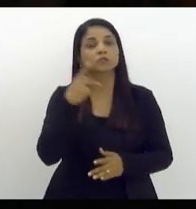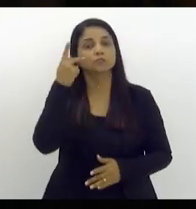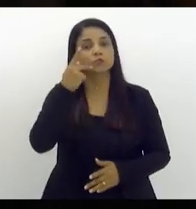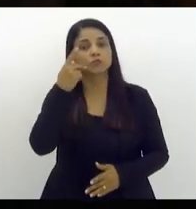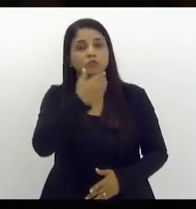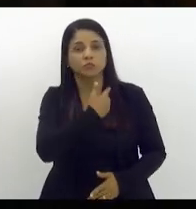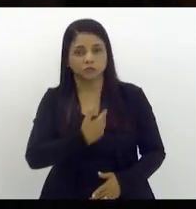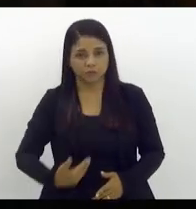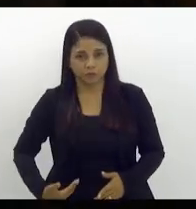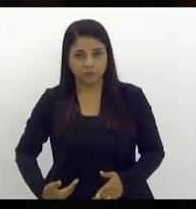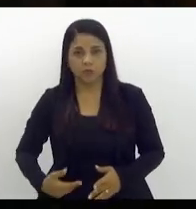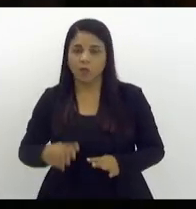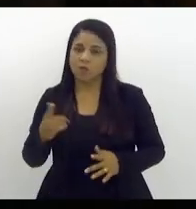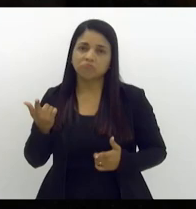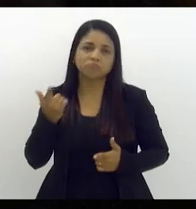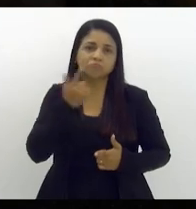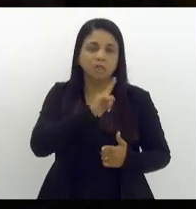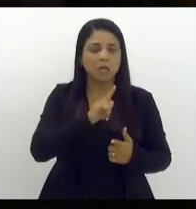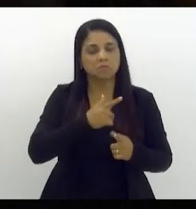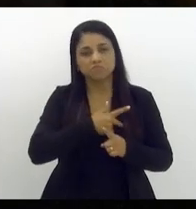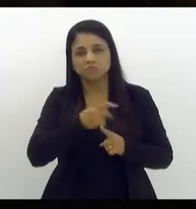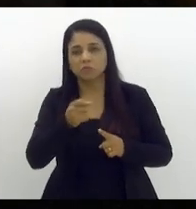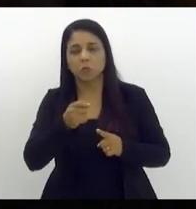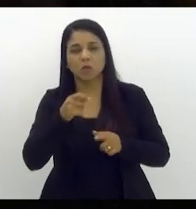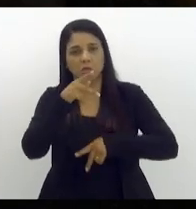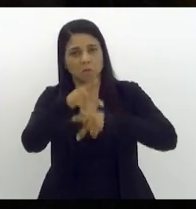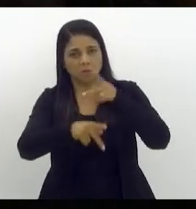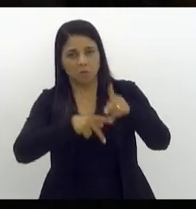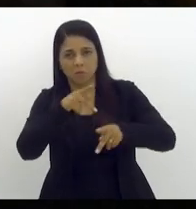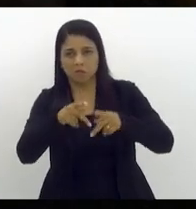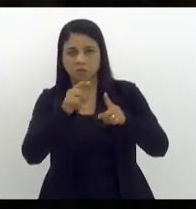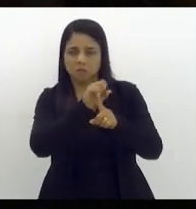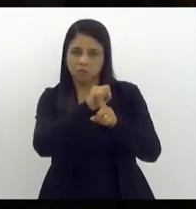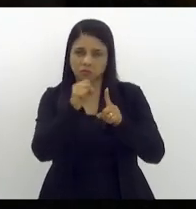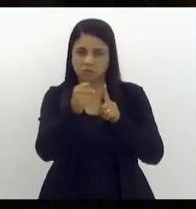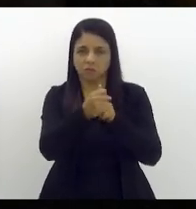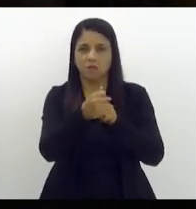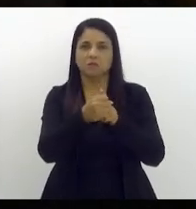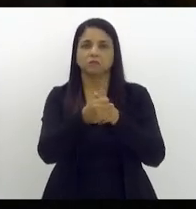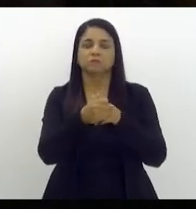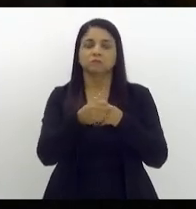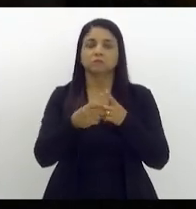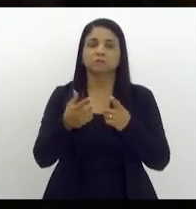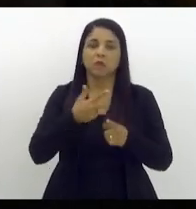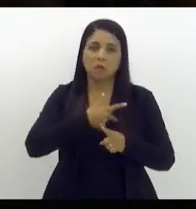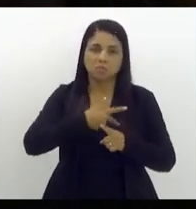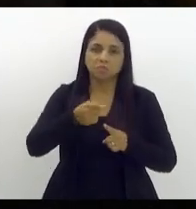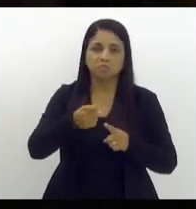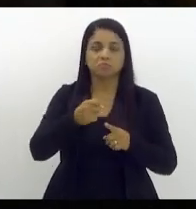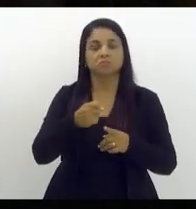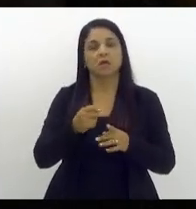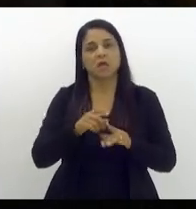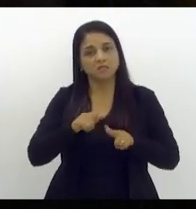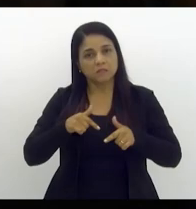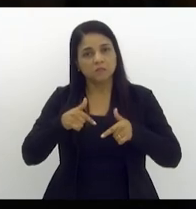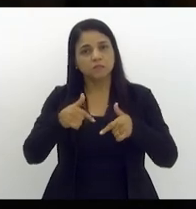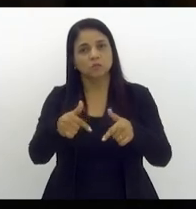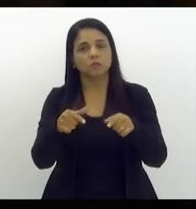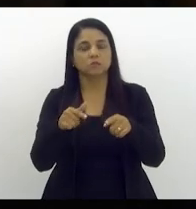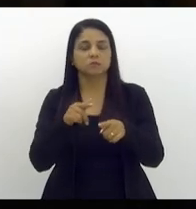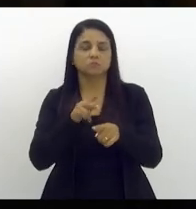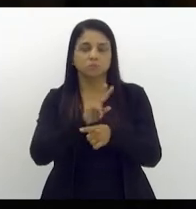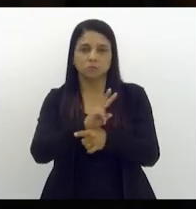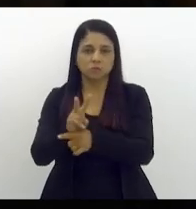um ganho para toda a sociedade, é um ganho, inclusive, para respaldar as ações policiais que garantam